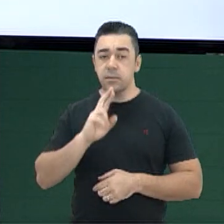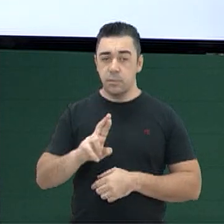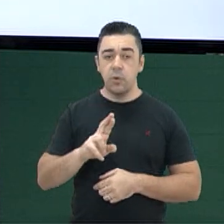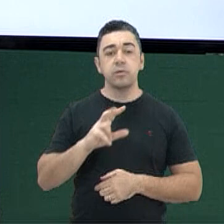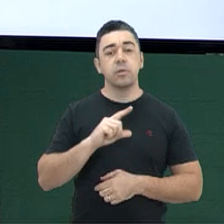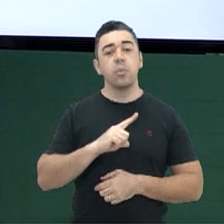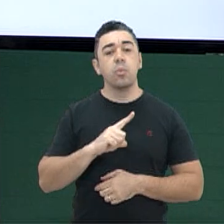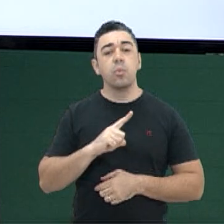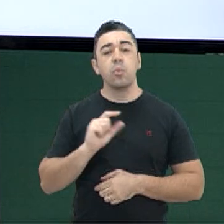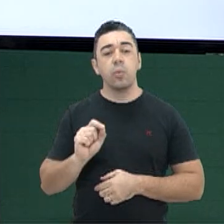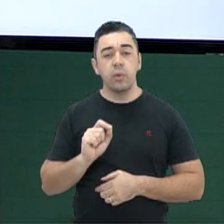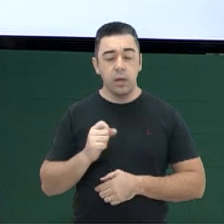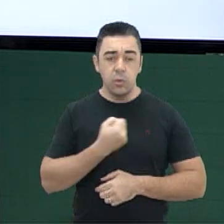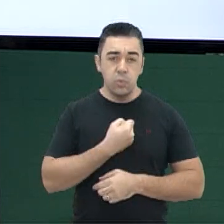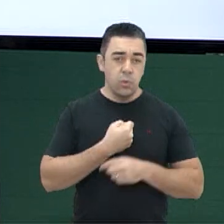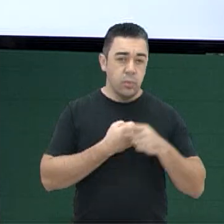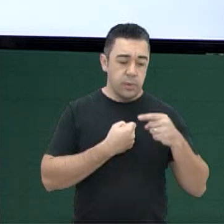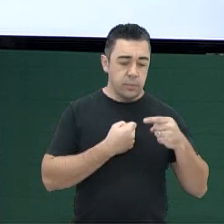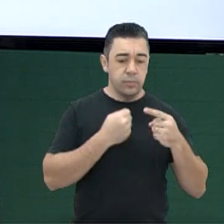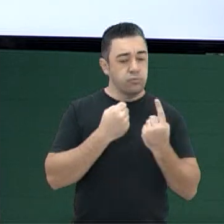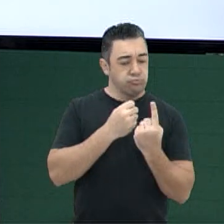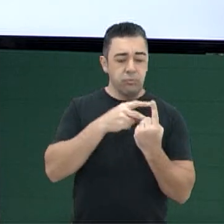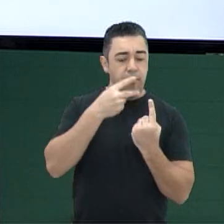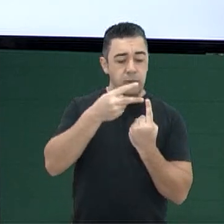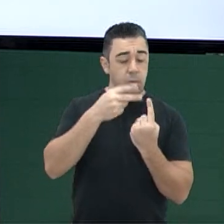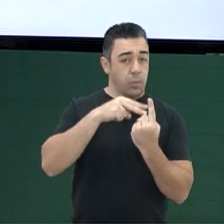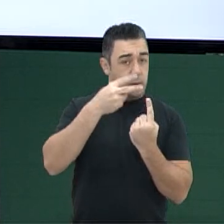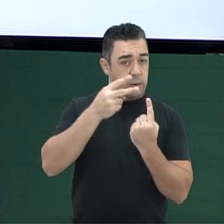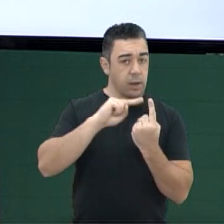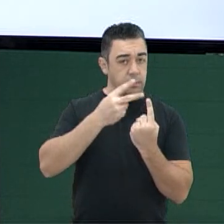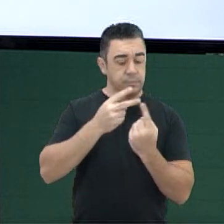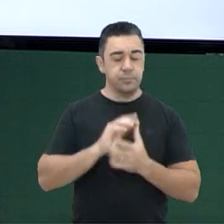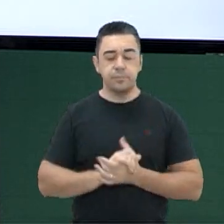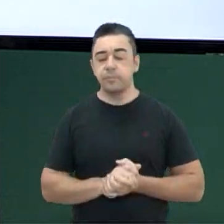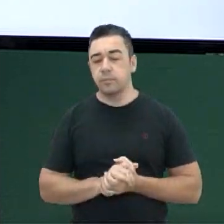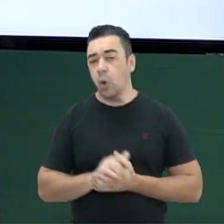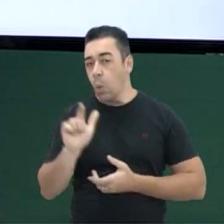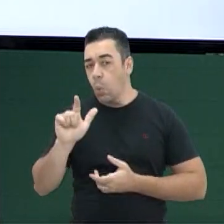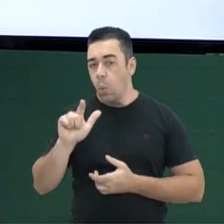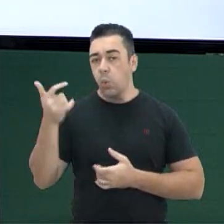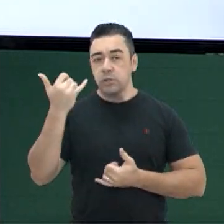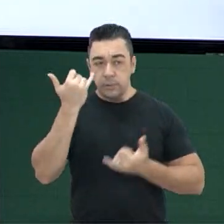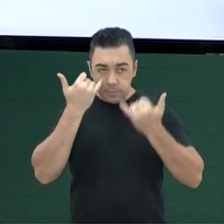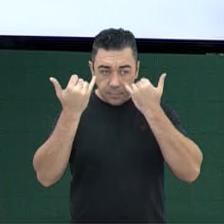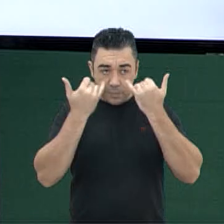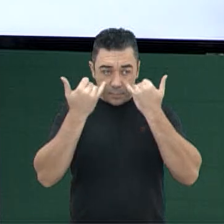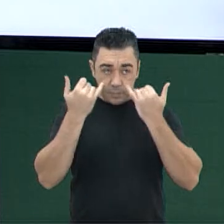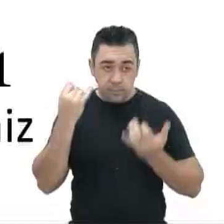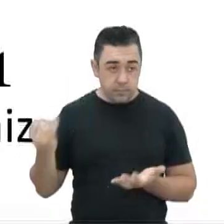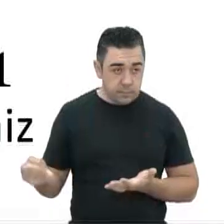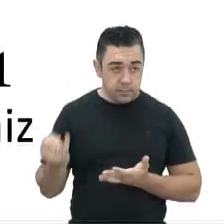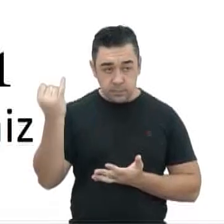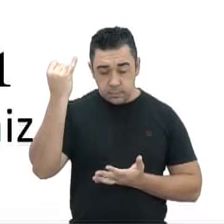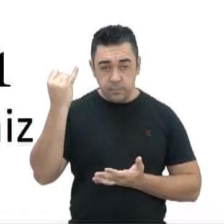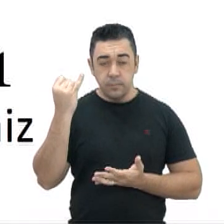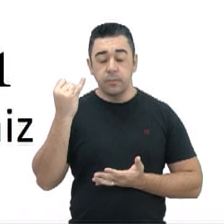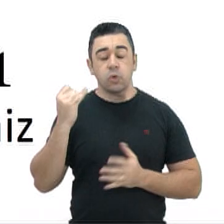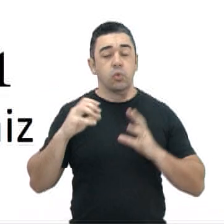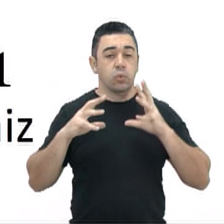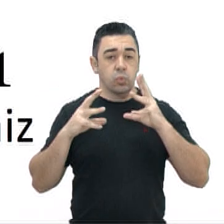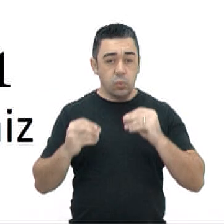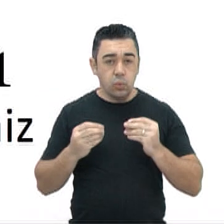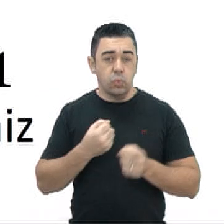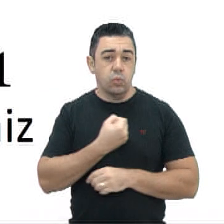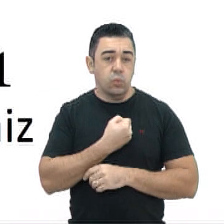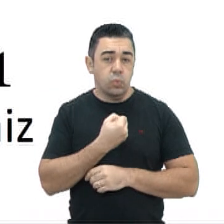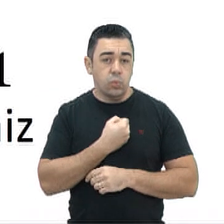uma conta que é o número elevado ao quadrado. Muito bem. Segunda informação importante, segundo ponto importante, todo